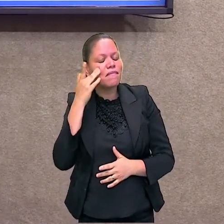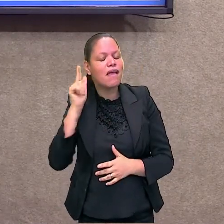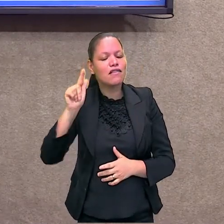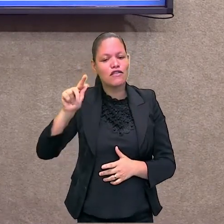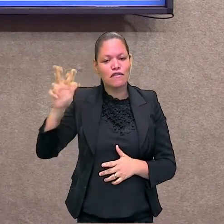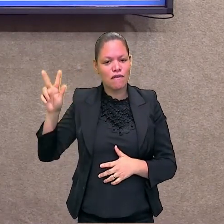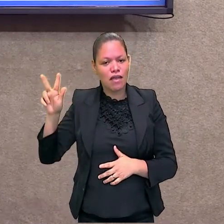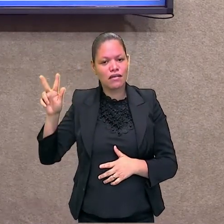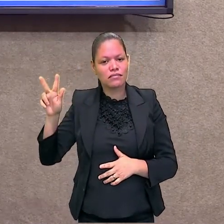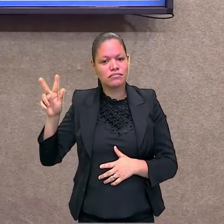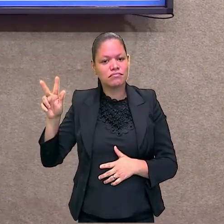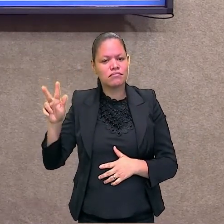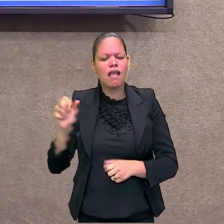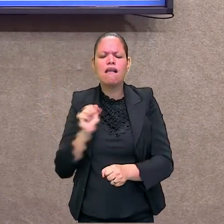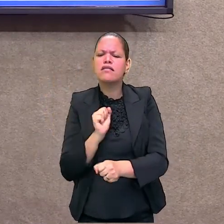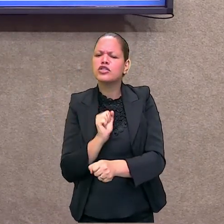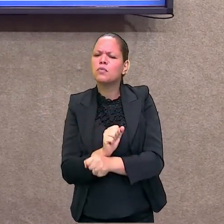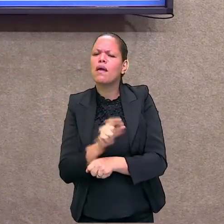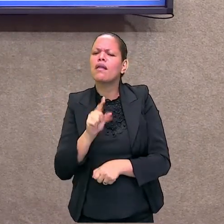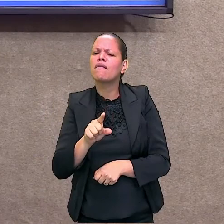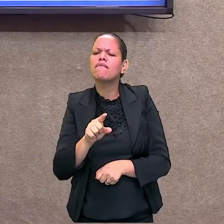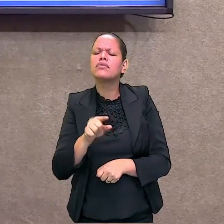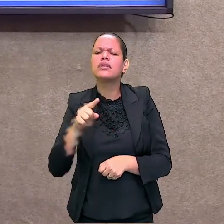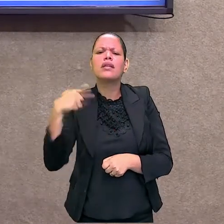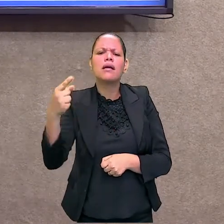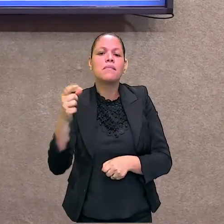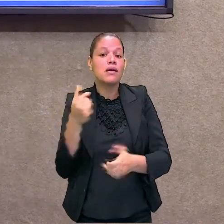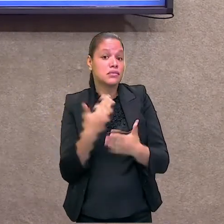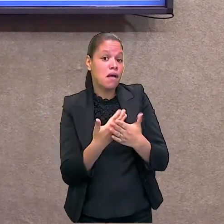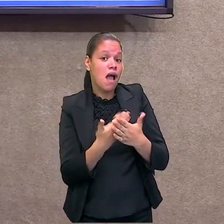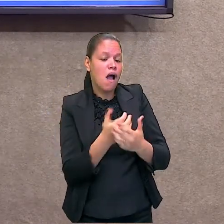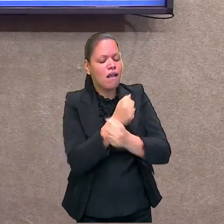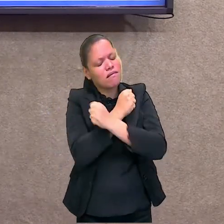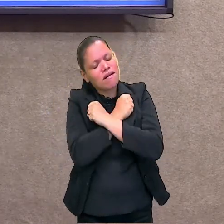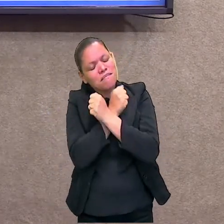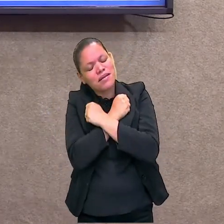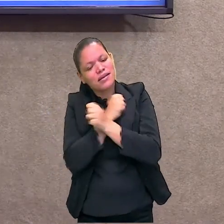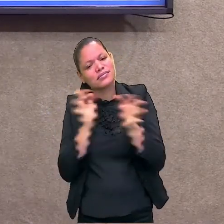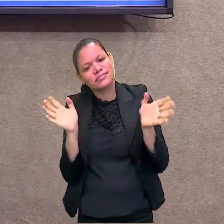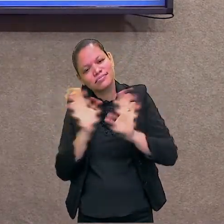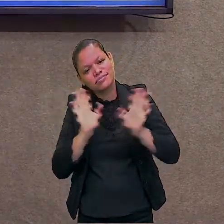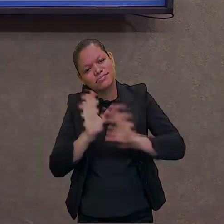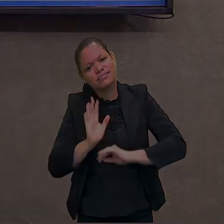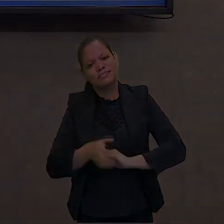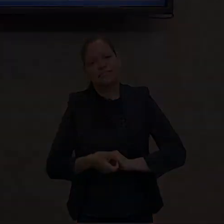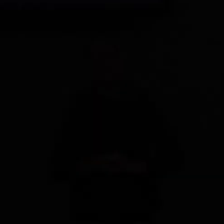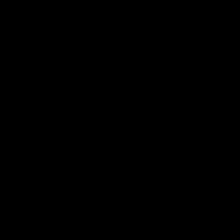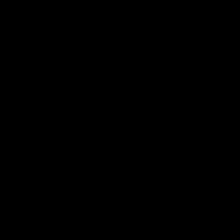SMED-GV. Te espero na próxima aula, um grande abraço e até mais!